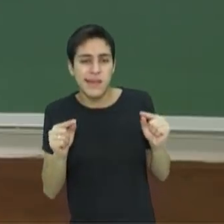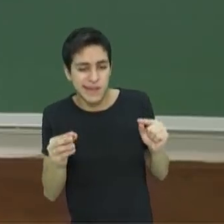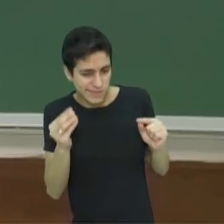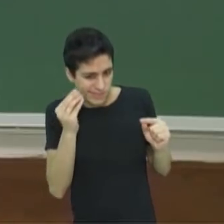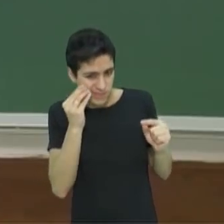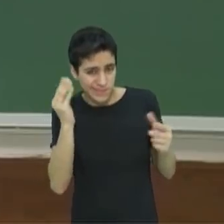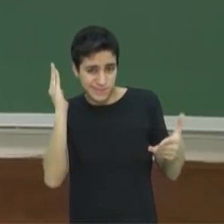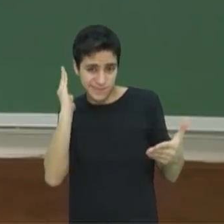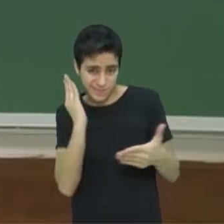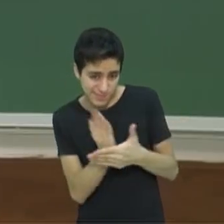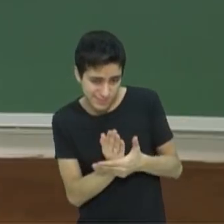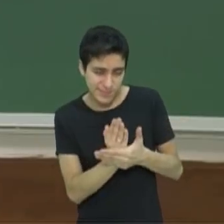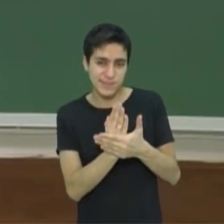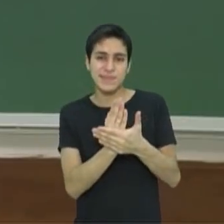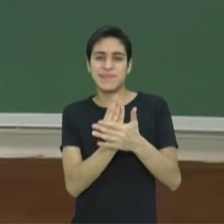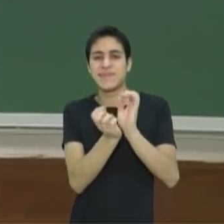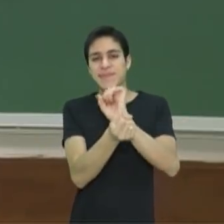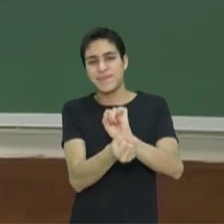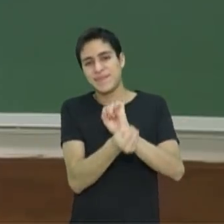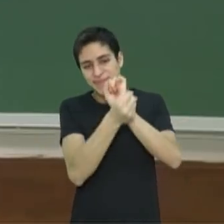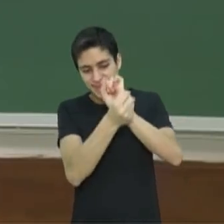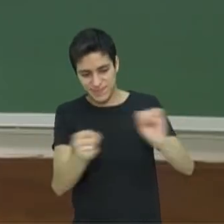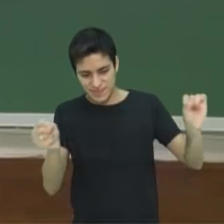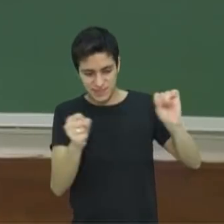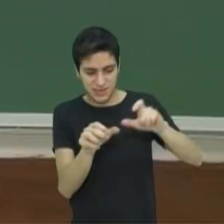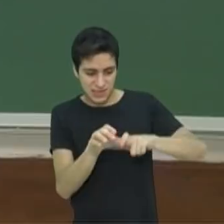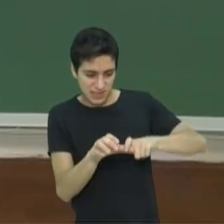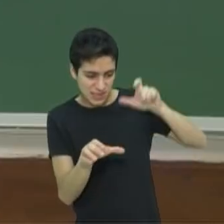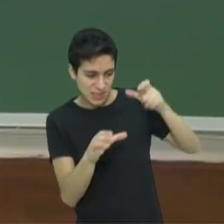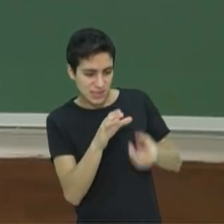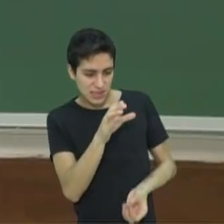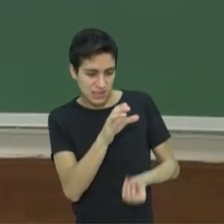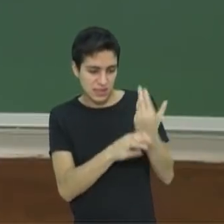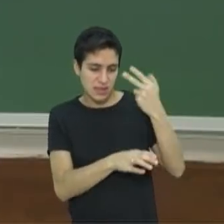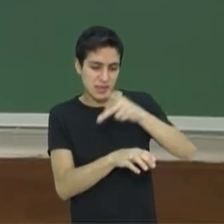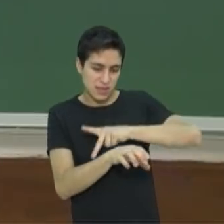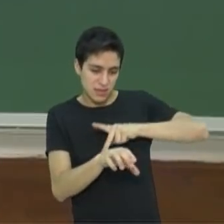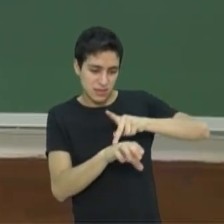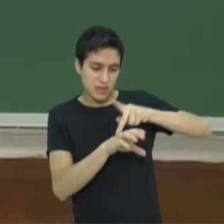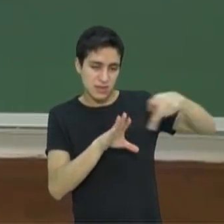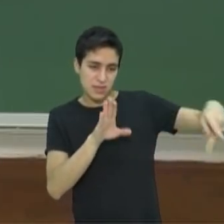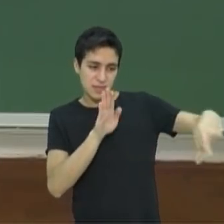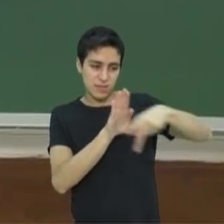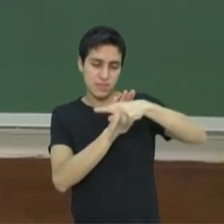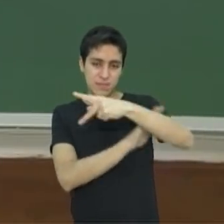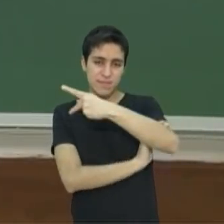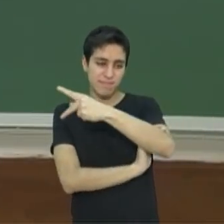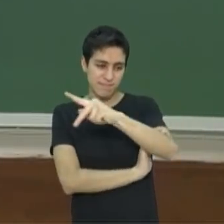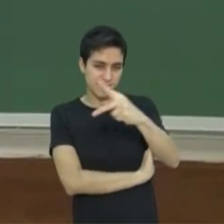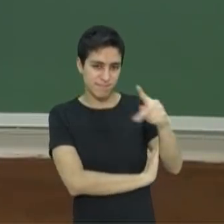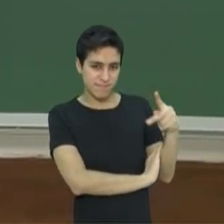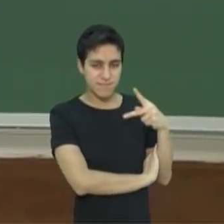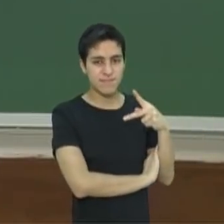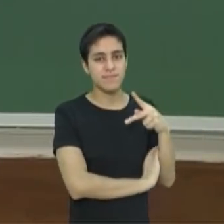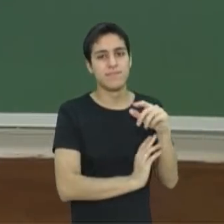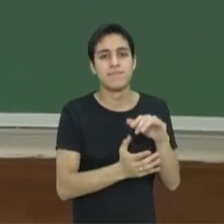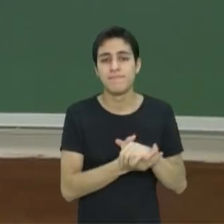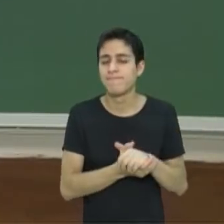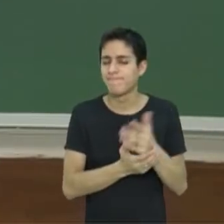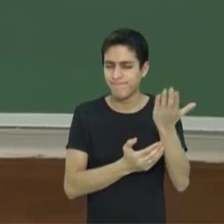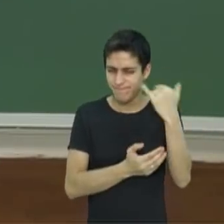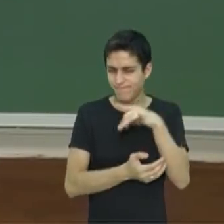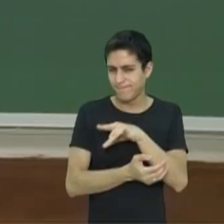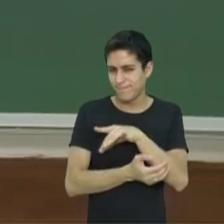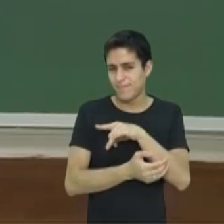abolição da escravidão e por uma independência e criação de um país próprio para eles. Isso aí foi um medo